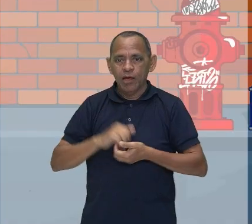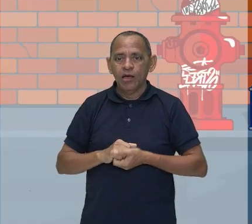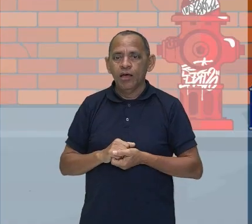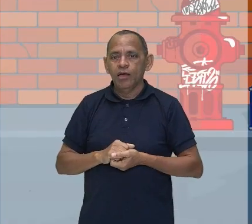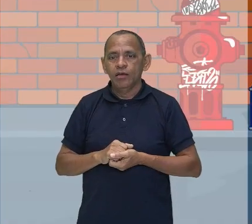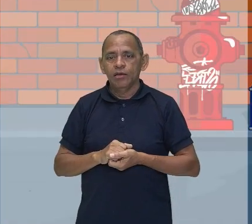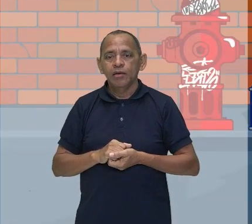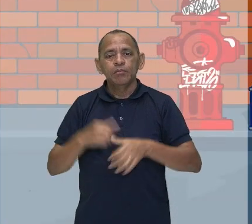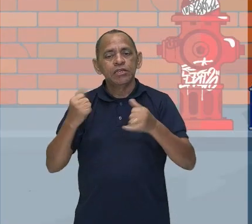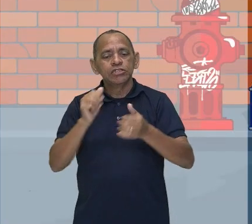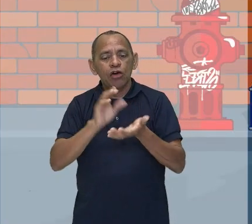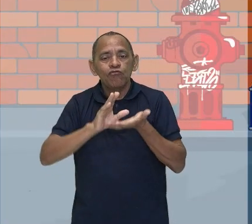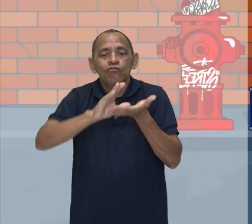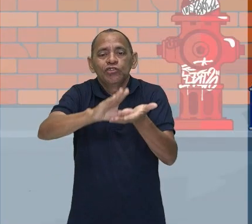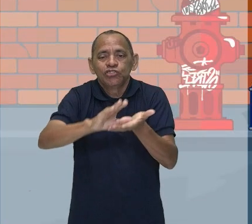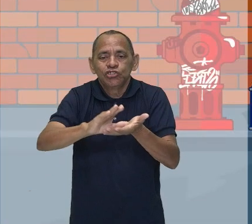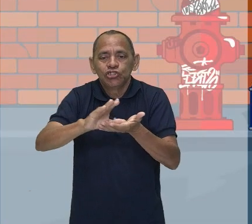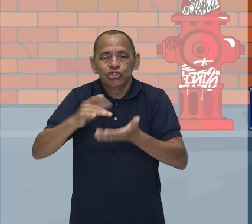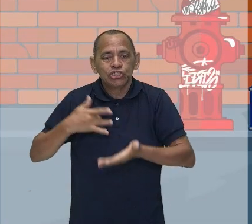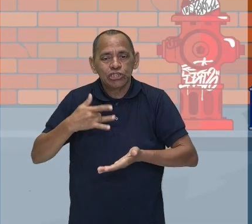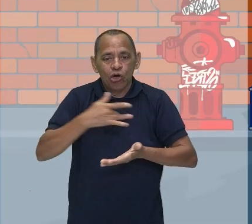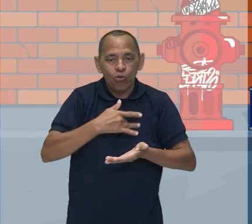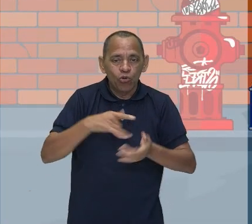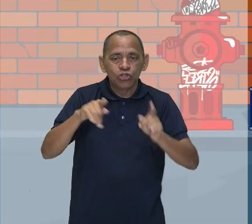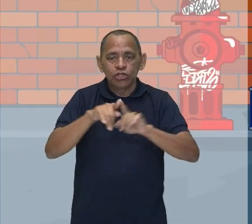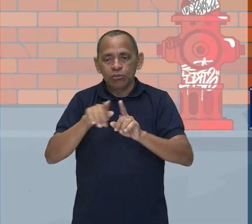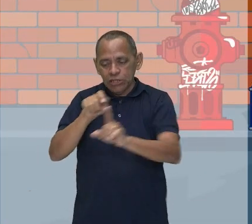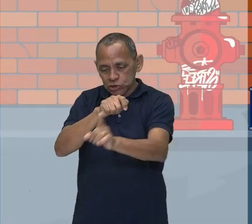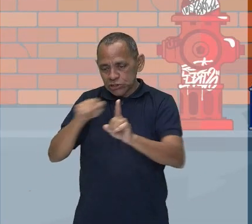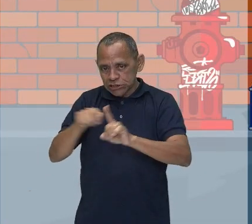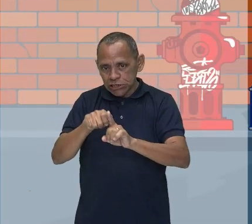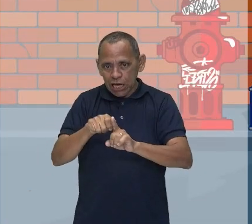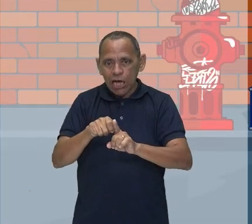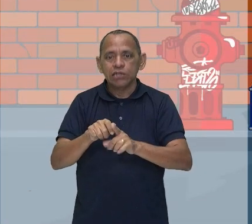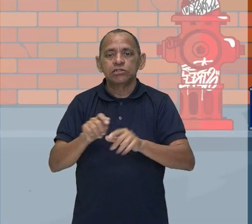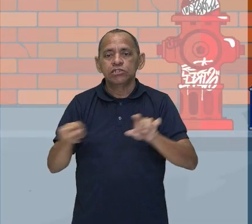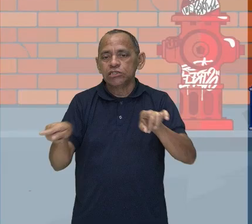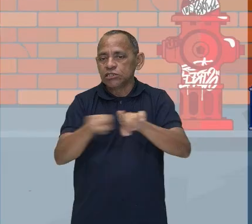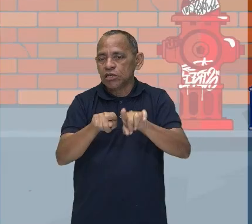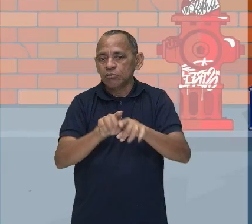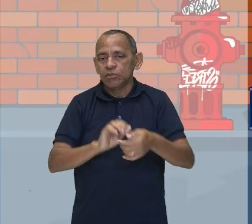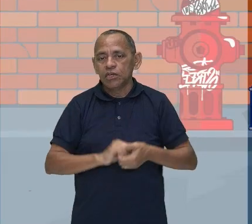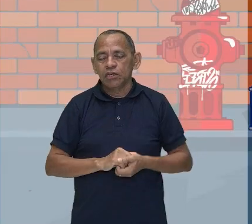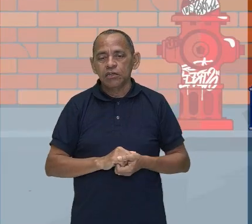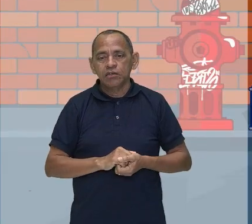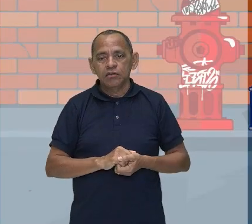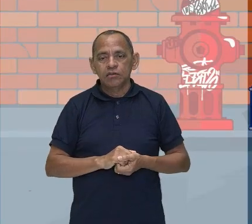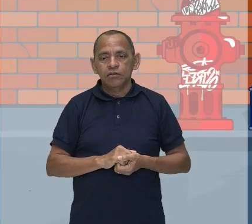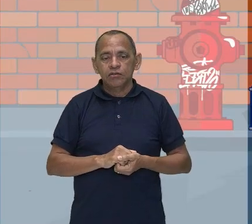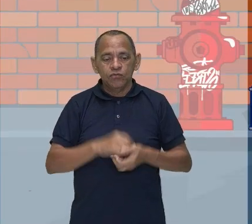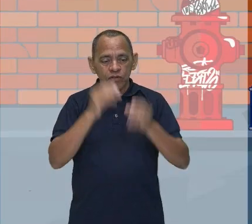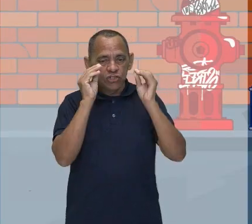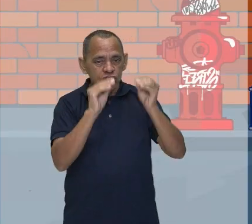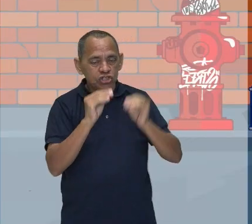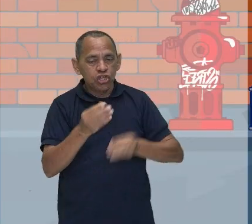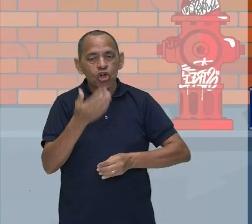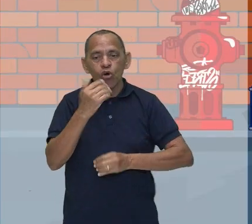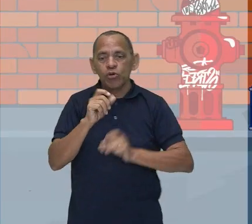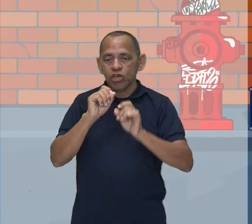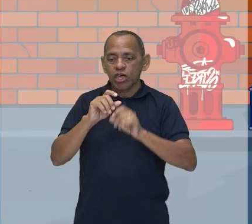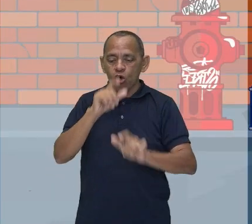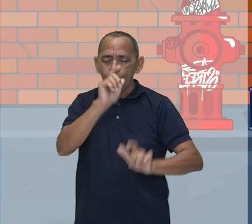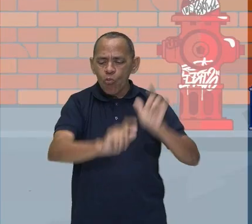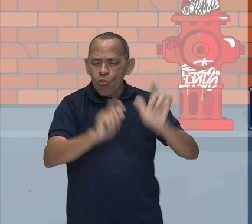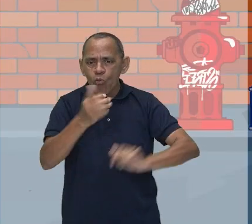investindo em saúde, era para estar investindo na sociedade, tudo mais, e está fazendo estádio, então eles vão comer, o povo vai